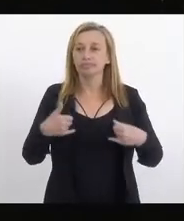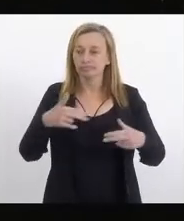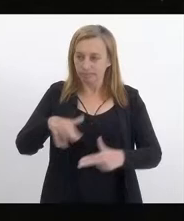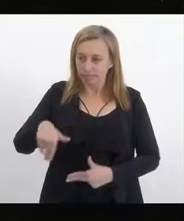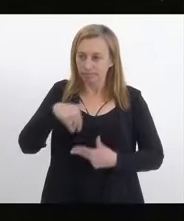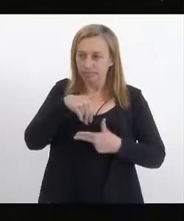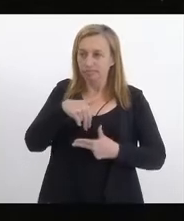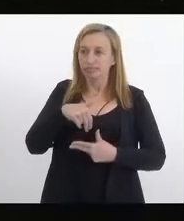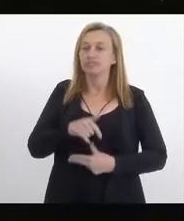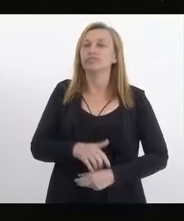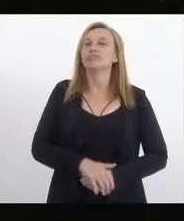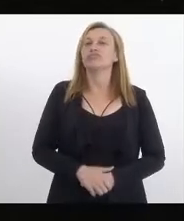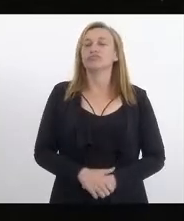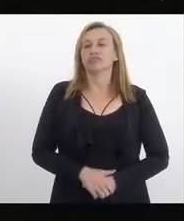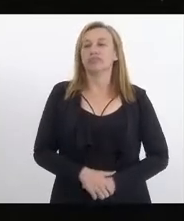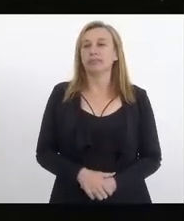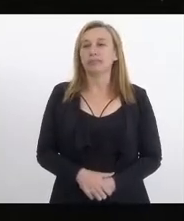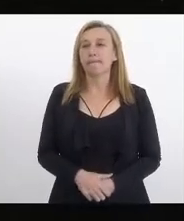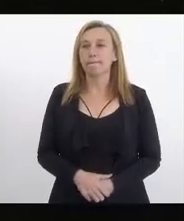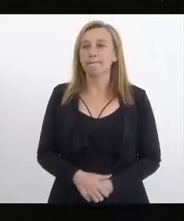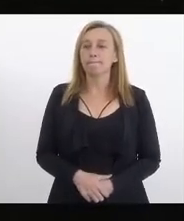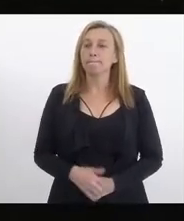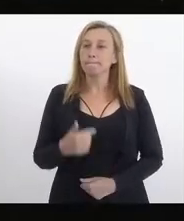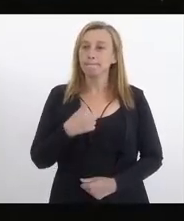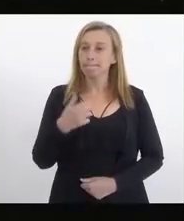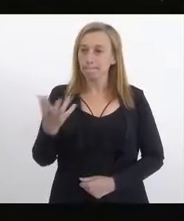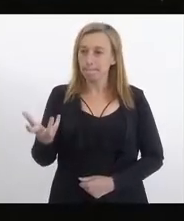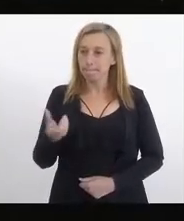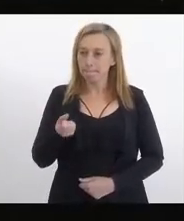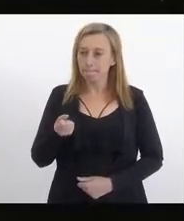tribuna, que eu recebi